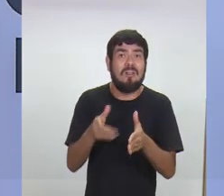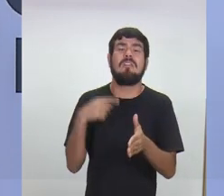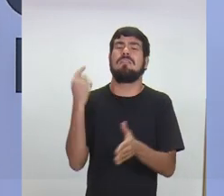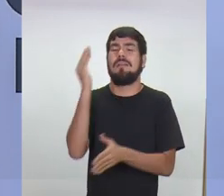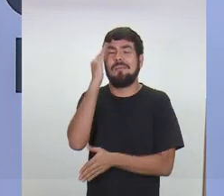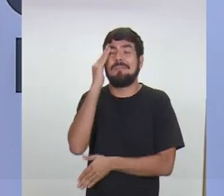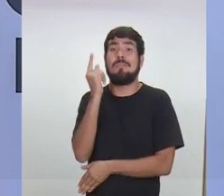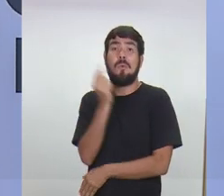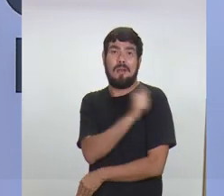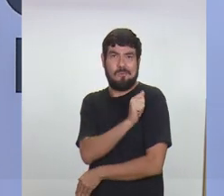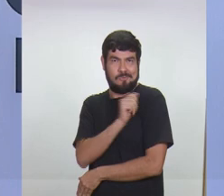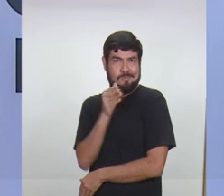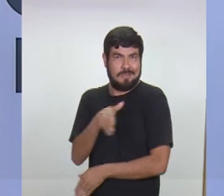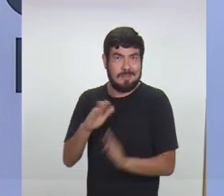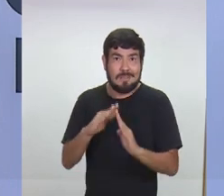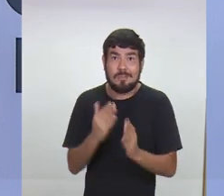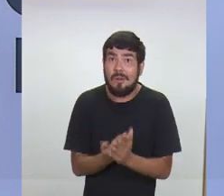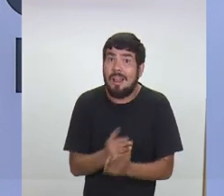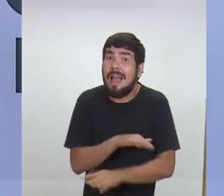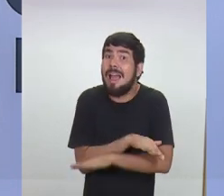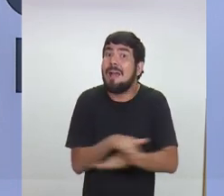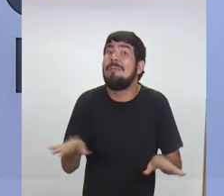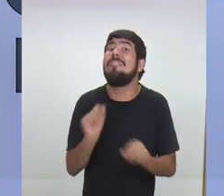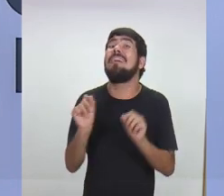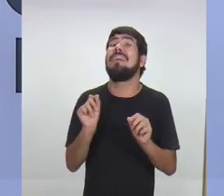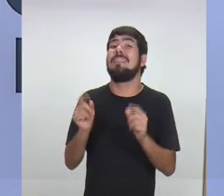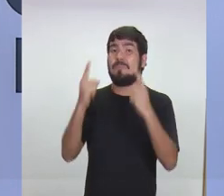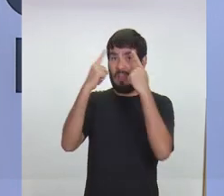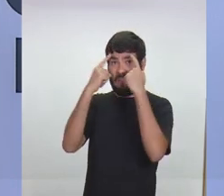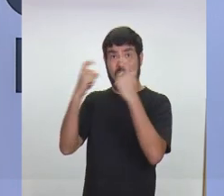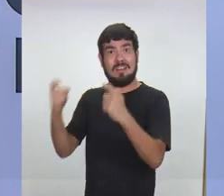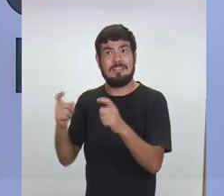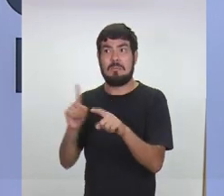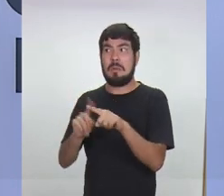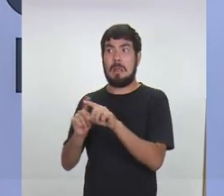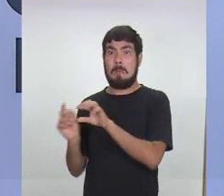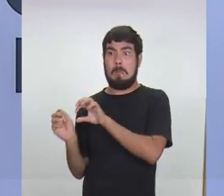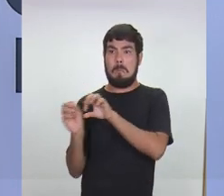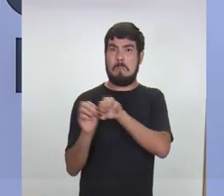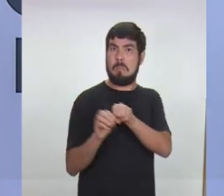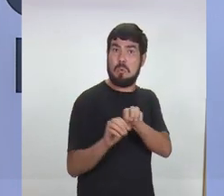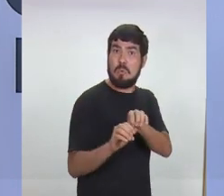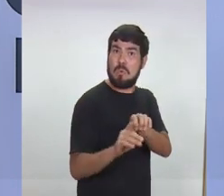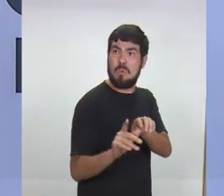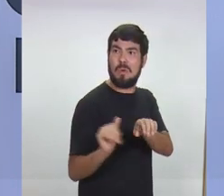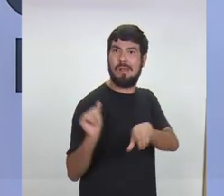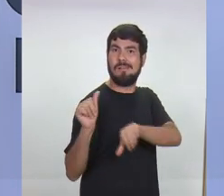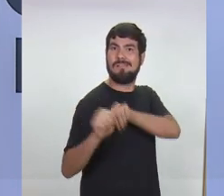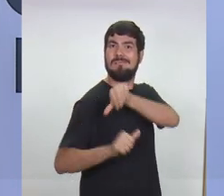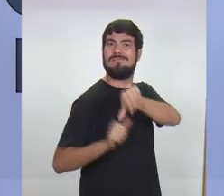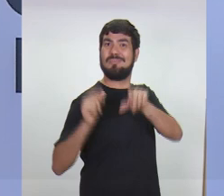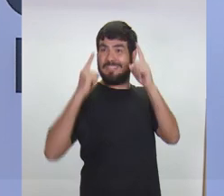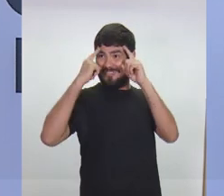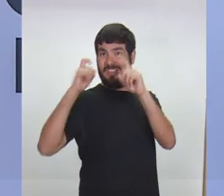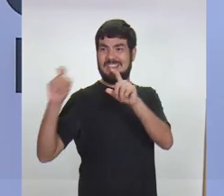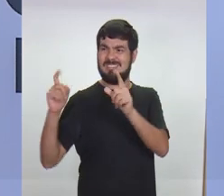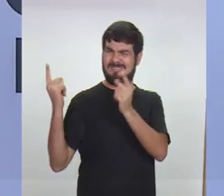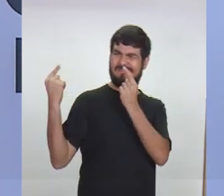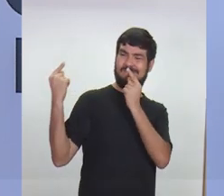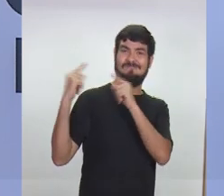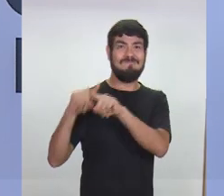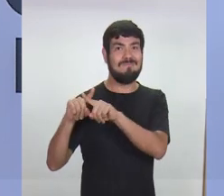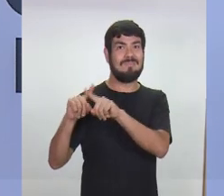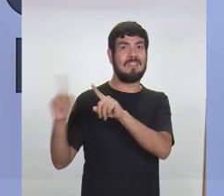aluno na escola mas não acabar também com a violência porque com a educação a gente compacto combate essa violência que nós estamos aí essa falta de